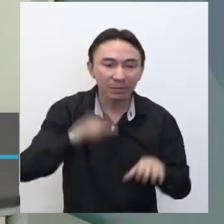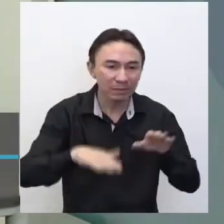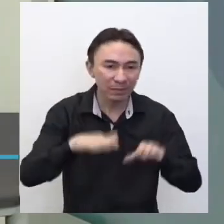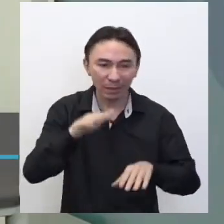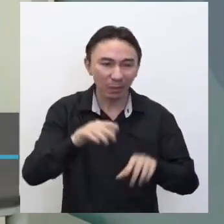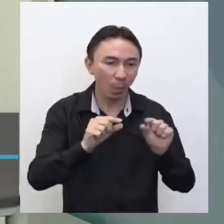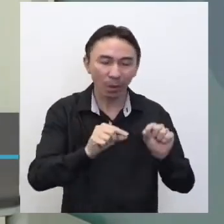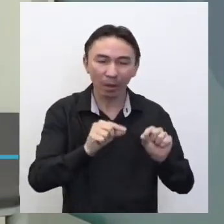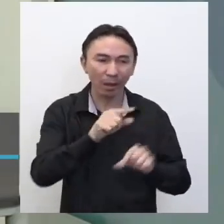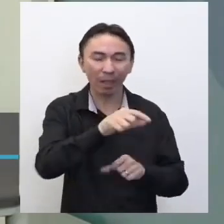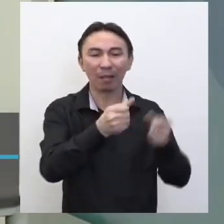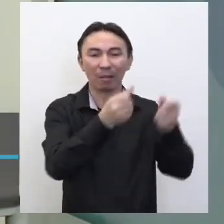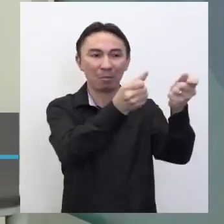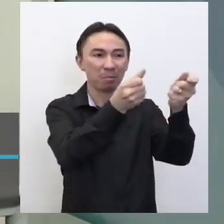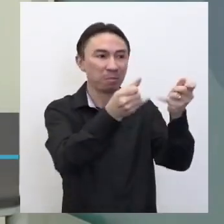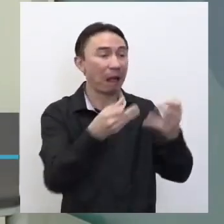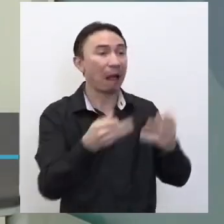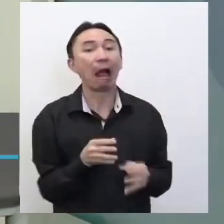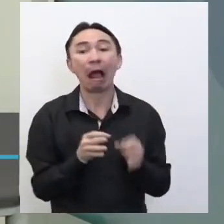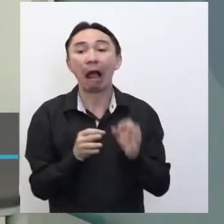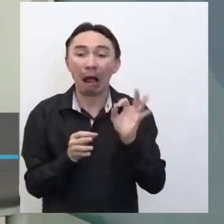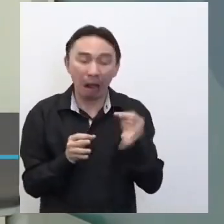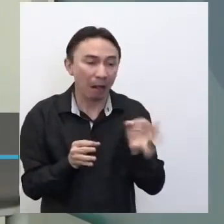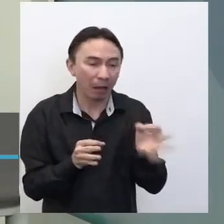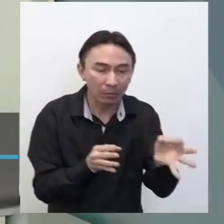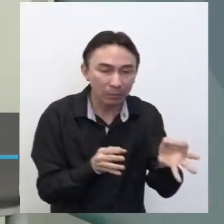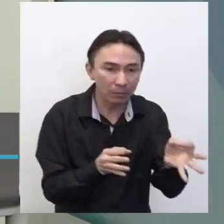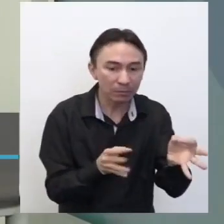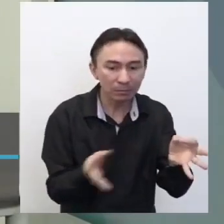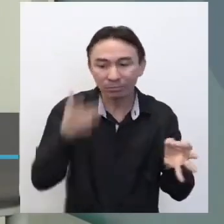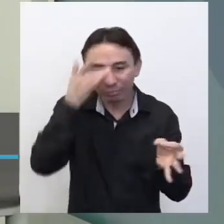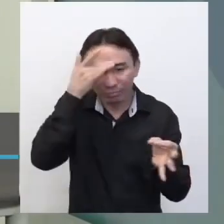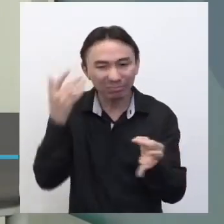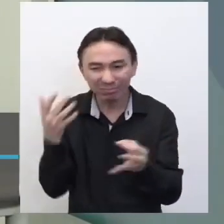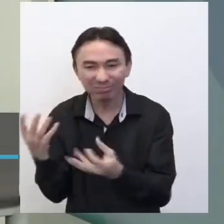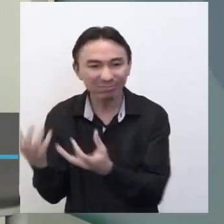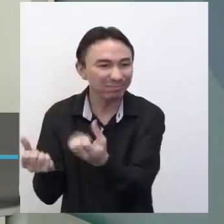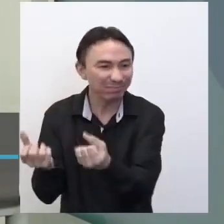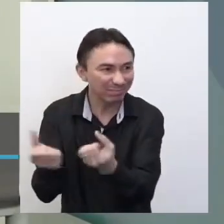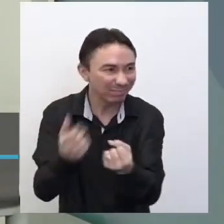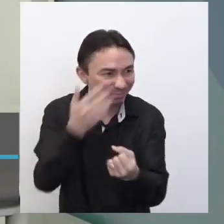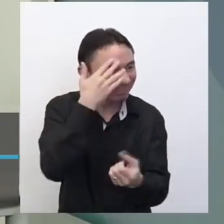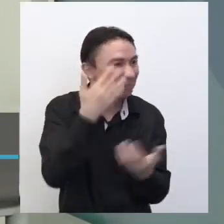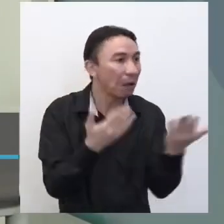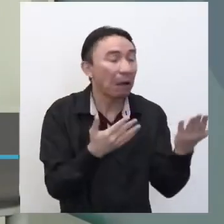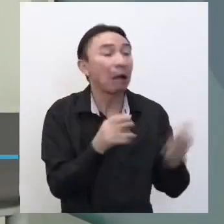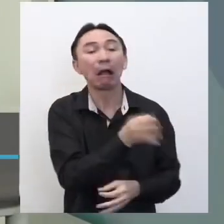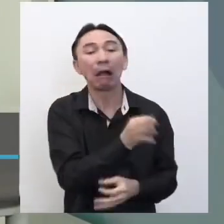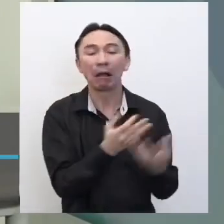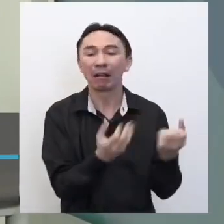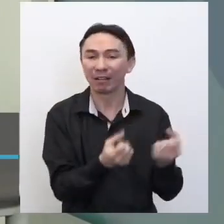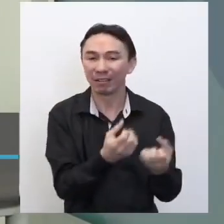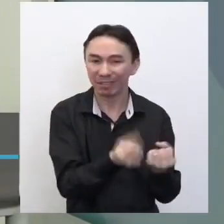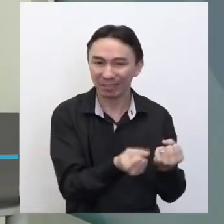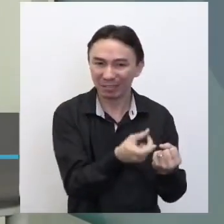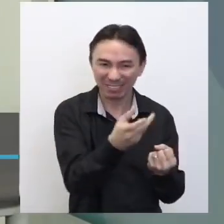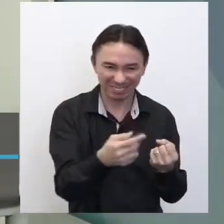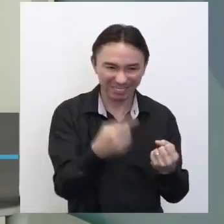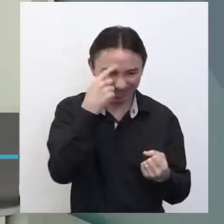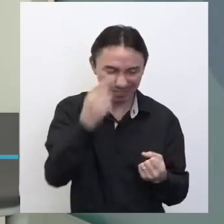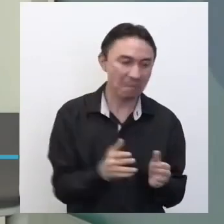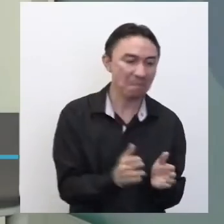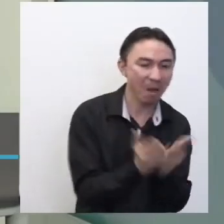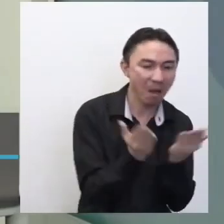explicações normalmente aceitas pelo senso comum para o problema da desigualdade. Na verdade, a gente já vem falando sobre isso